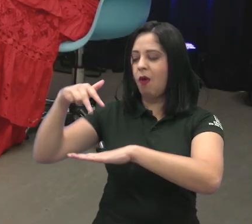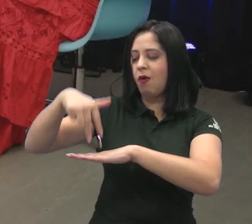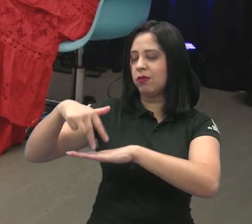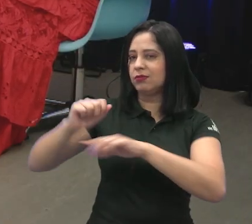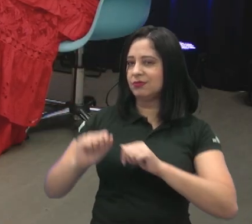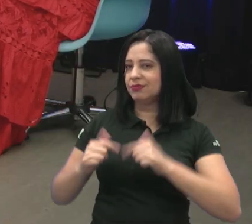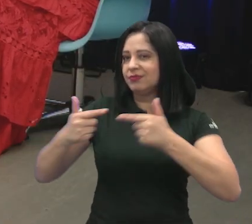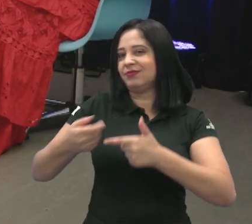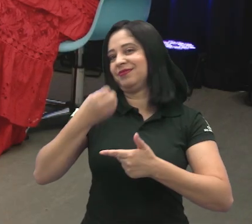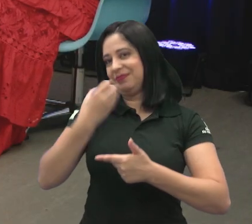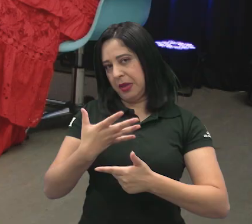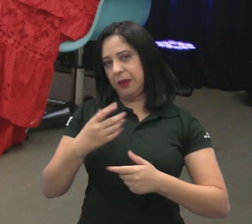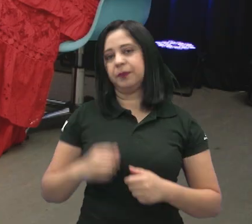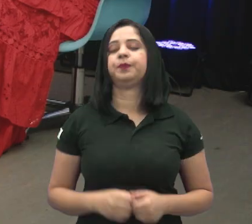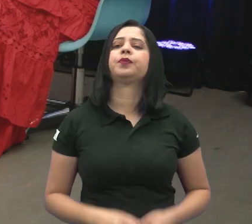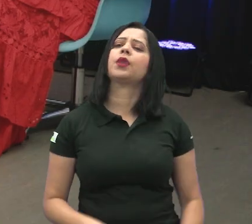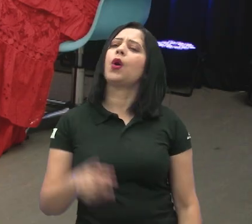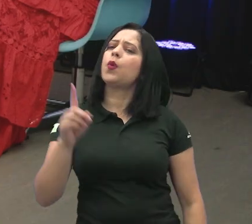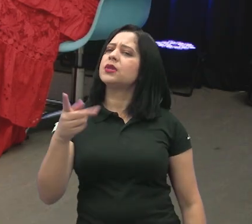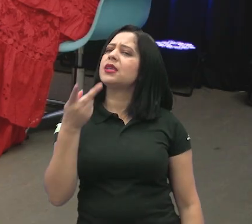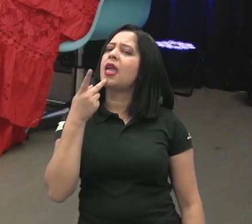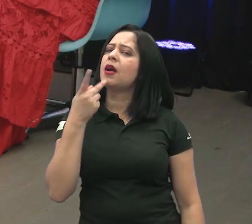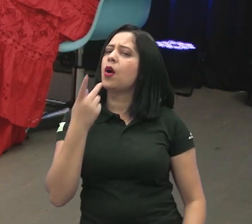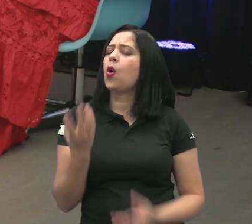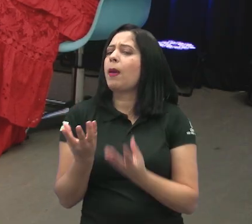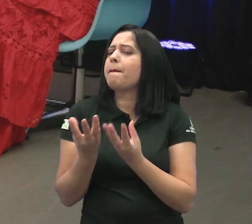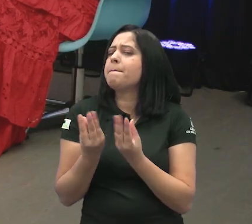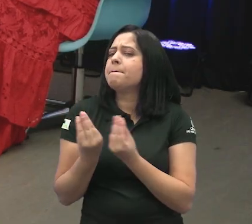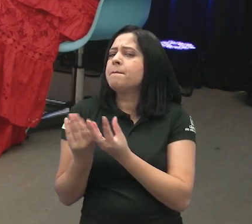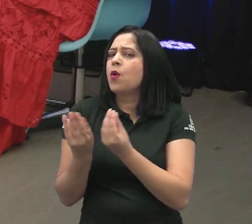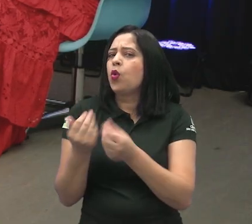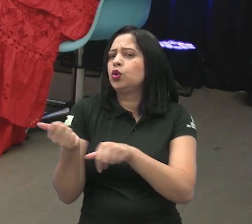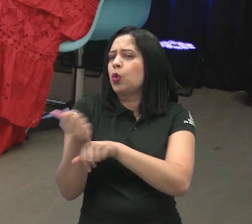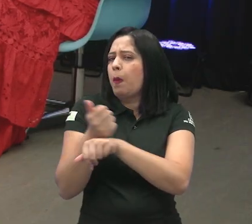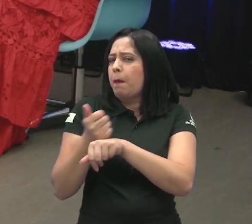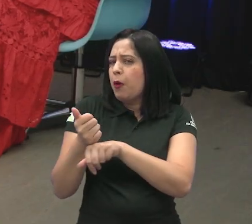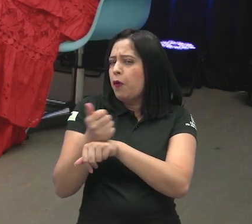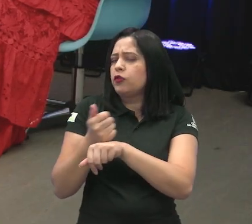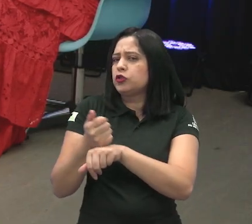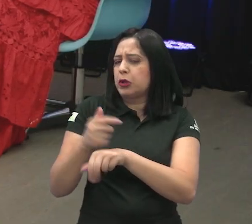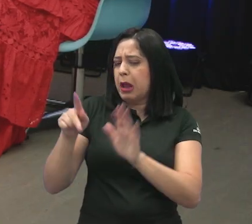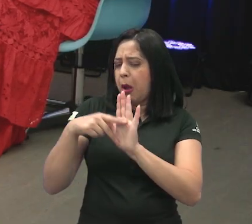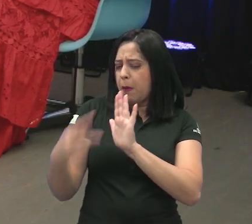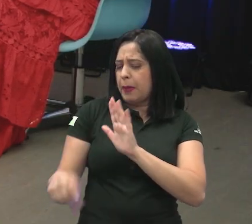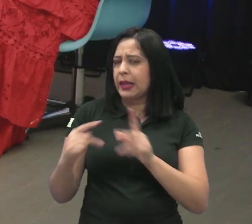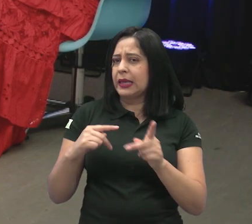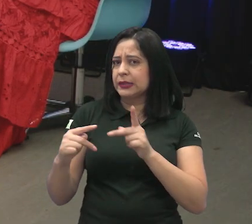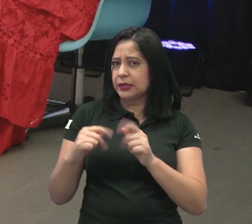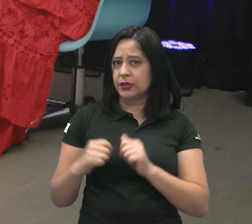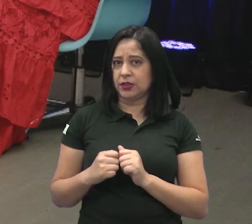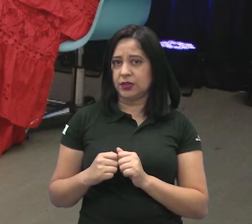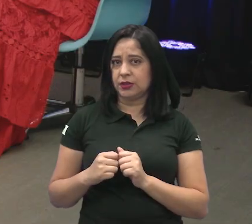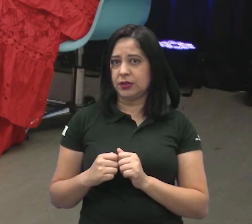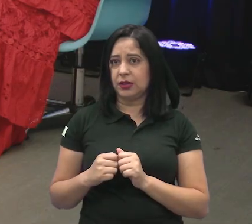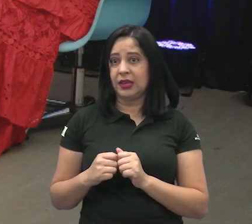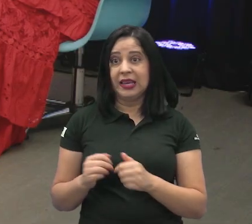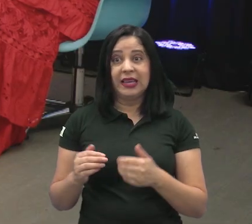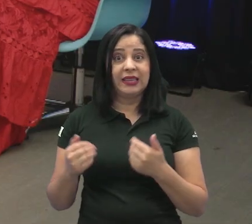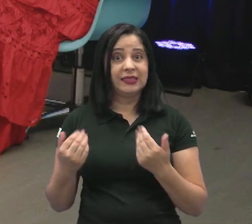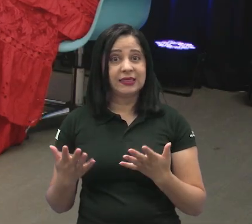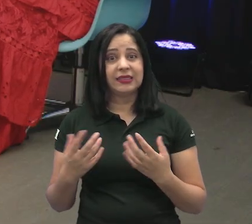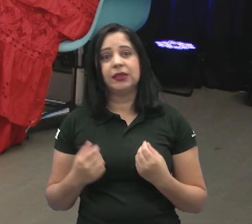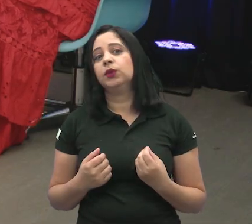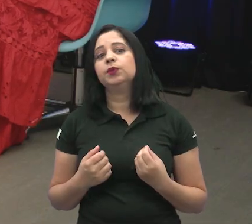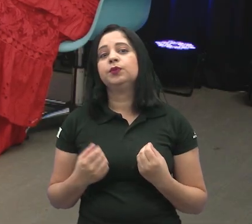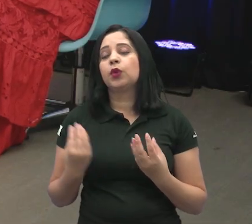hoje famosos que saíram aqui do potencial de São José dos Campos, né? Sem dúvida. E daí eu queria que você falasse um pouquinho o quanto o esporte